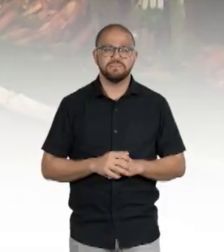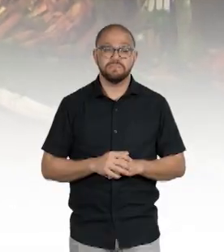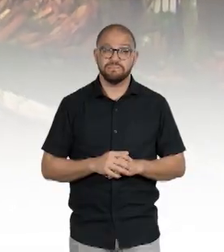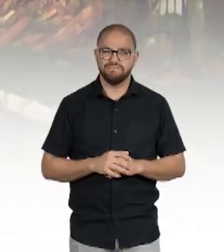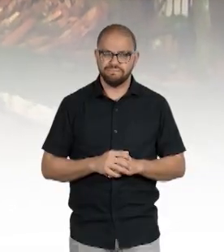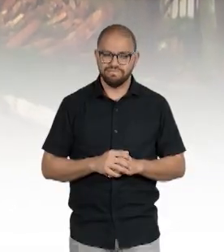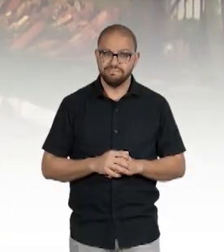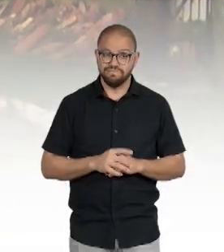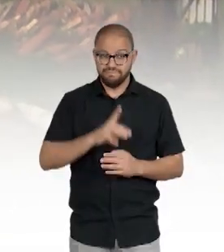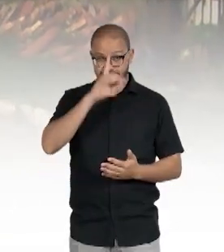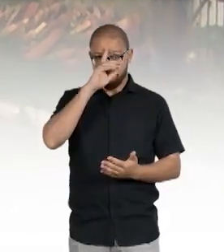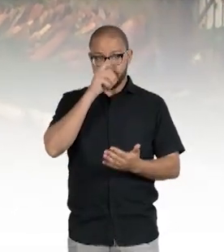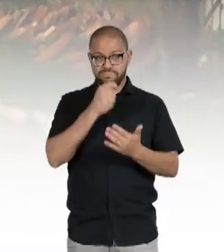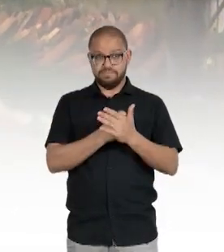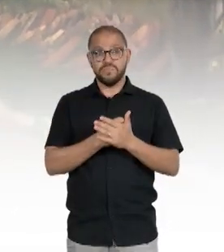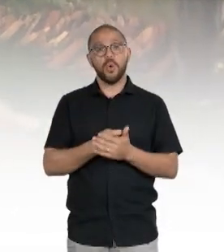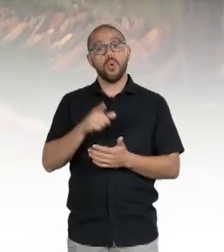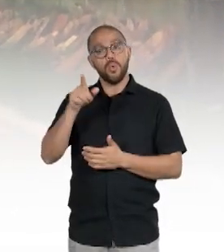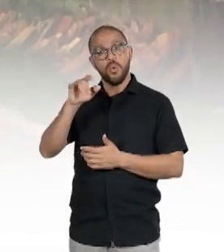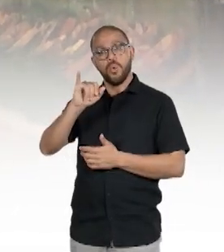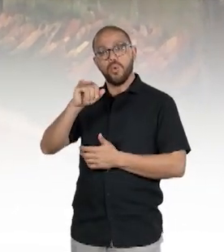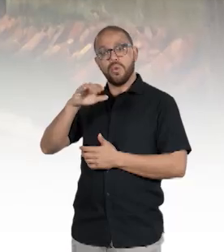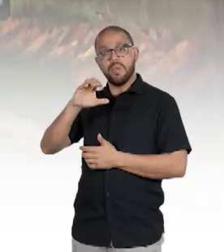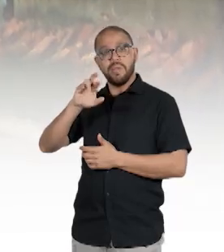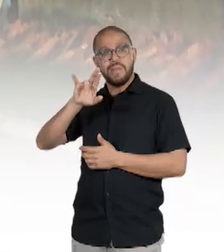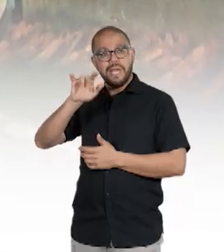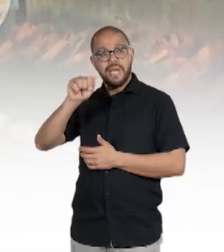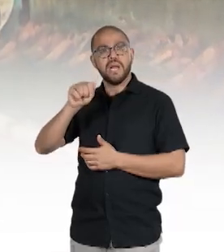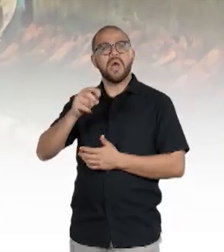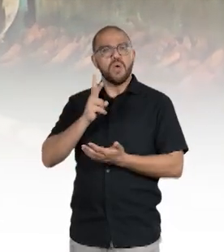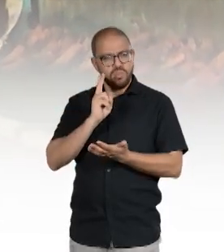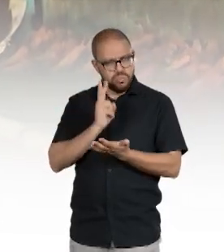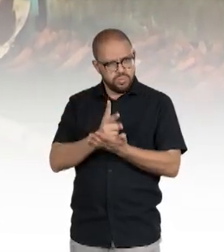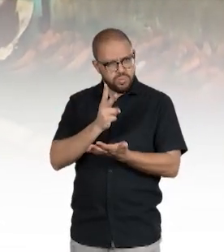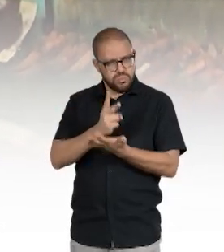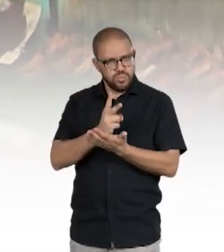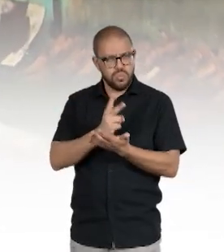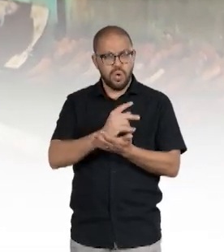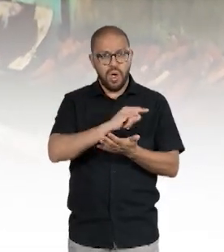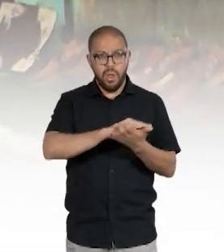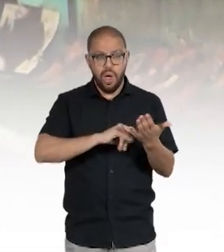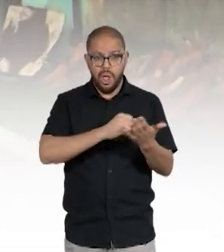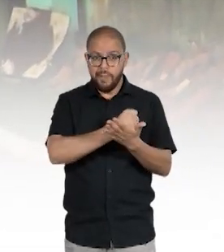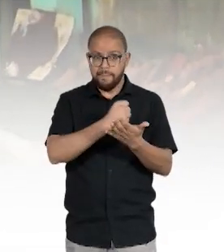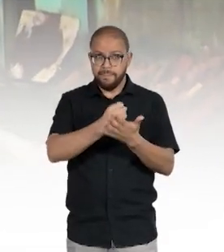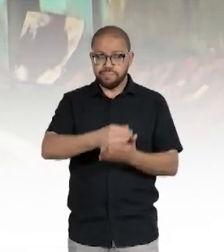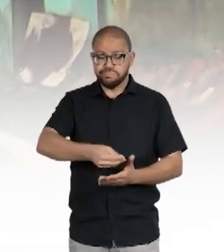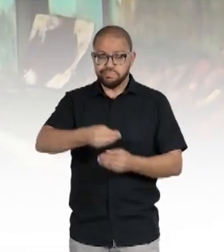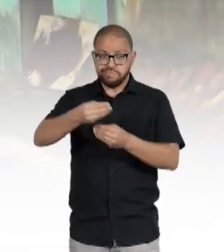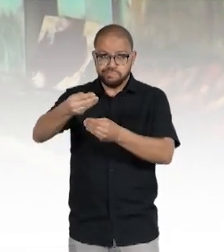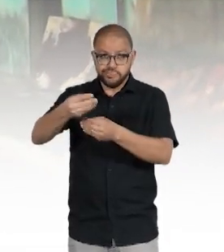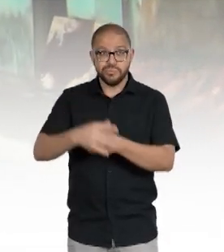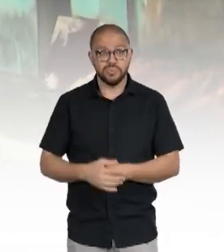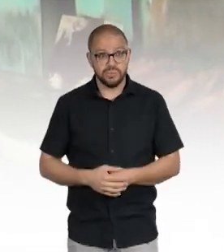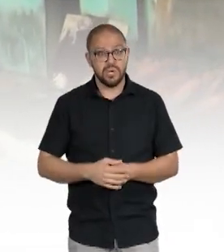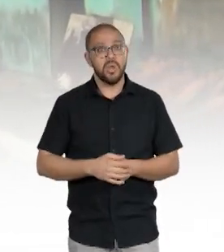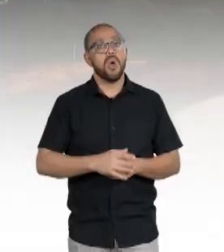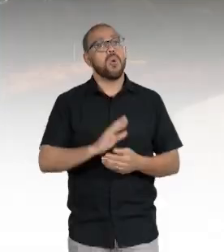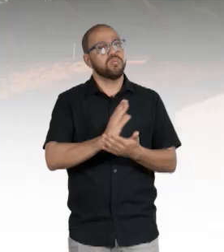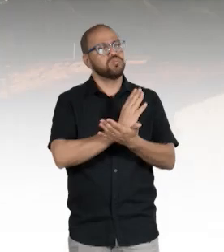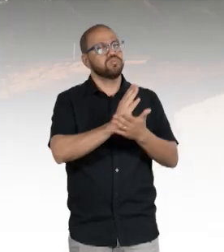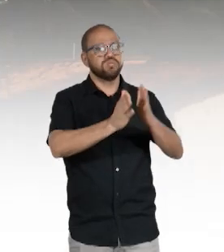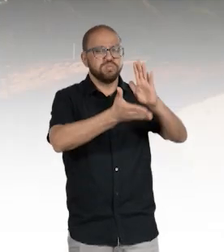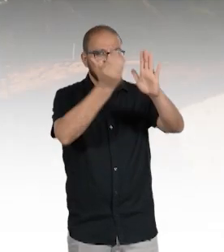A sentença estabelece que o INCRA deve continuar para titular as terras da comunidade e iniciar as ações de